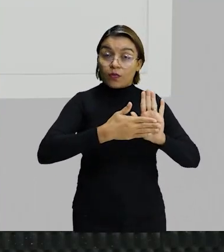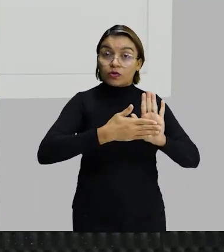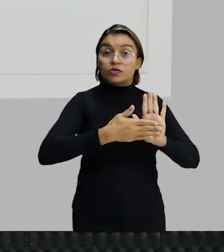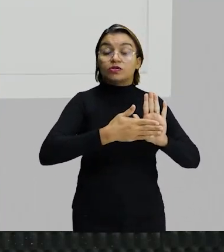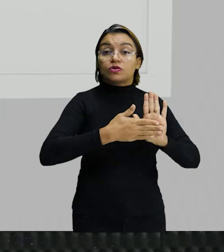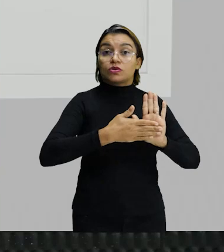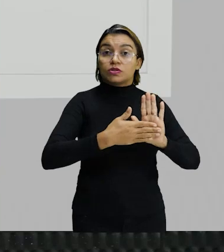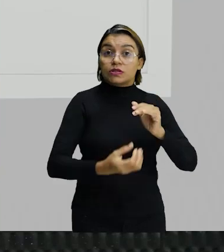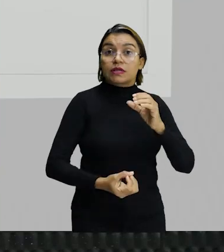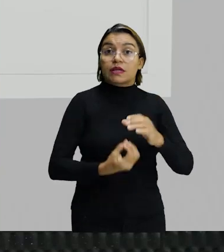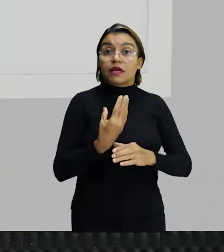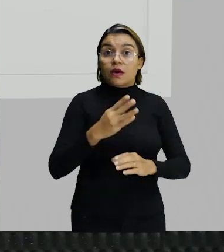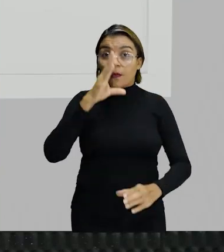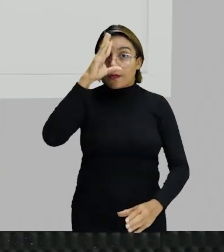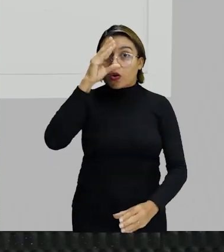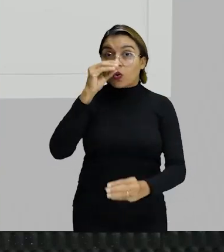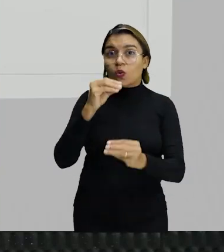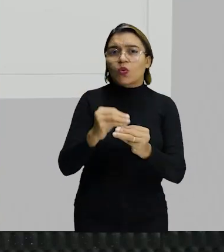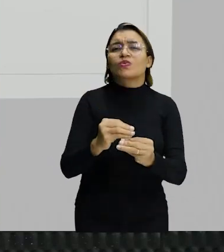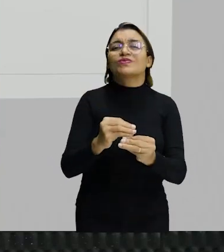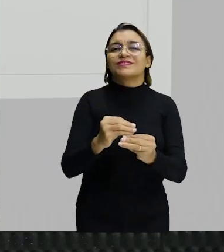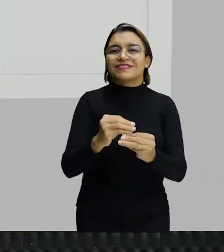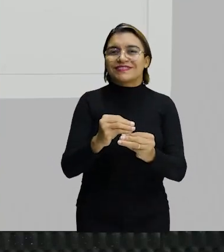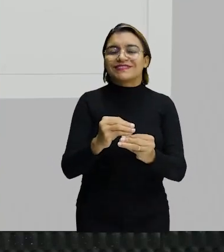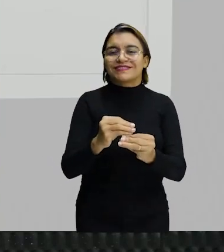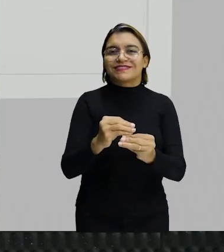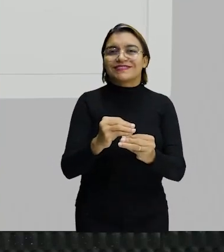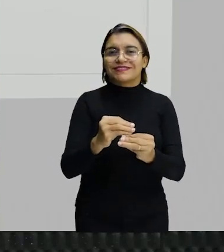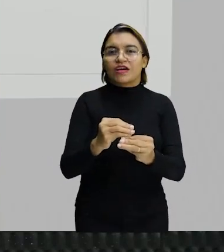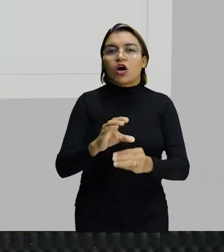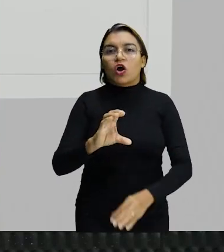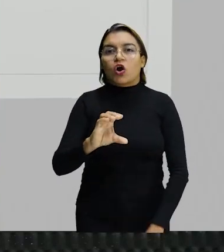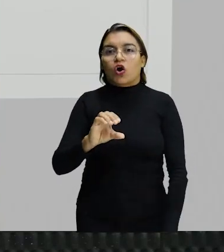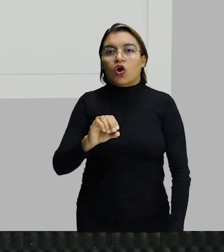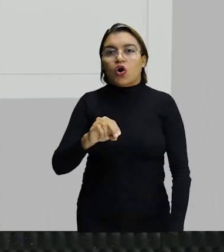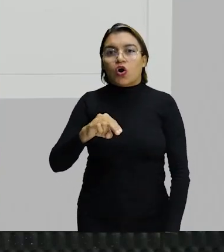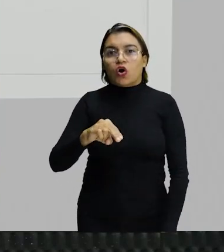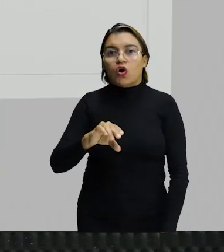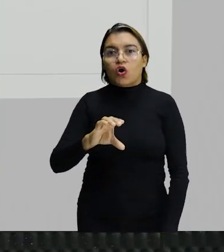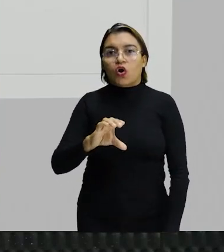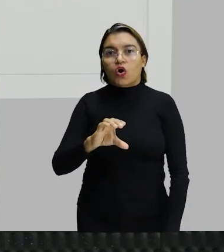com uma, aí aqui ó, conclusão.